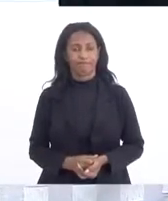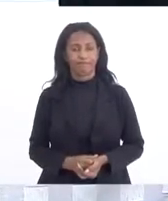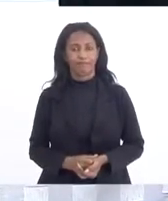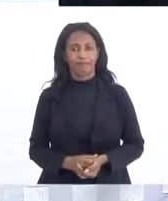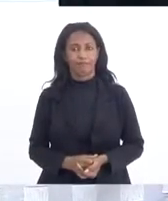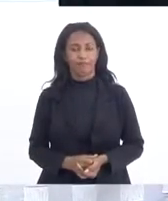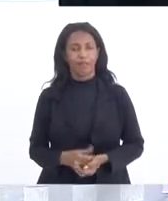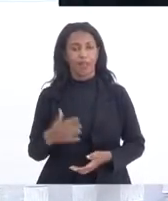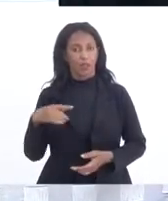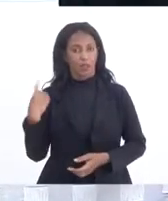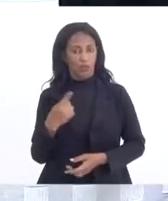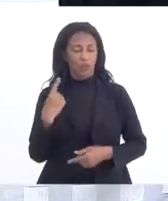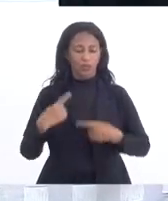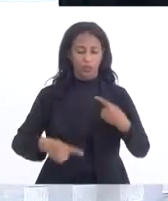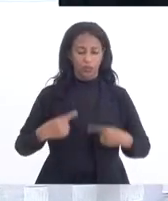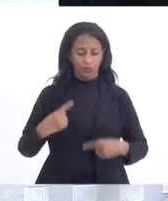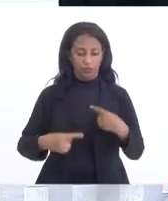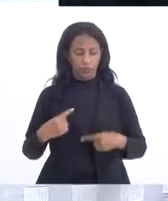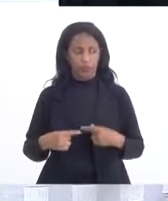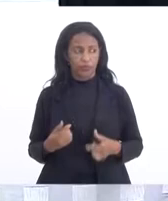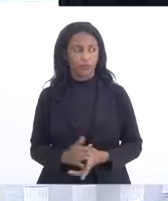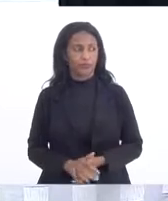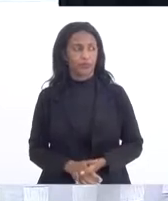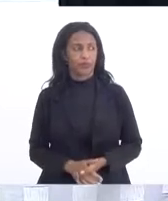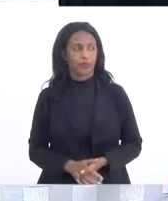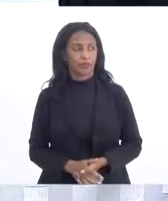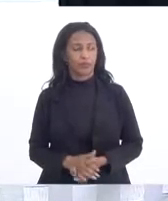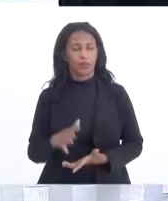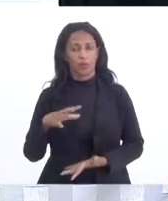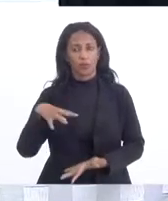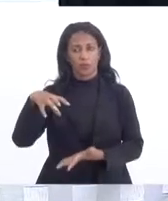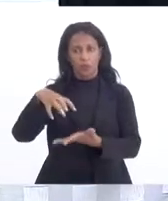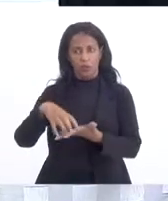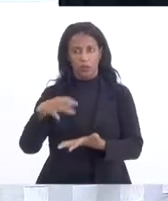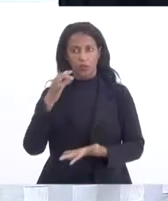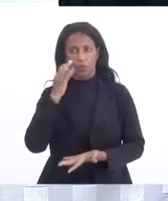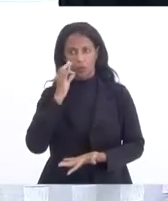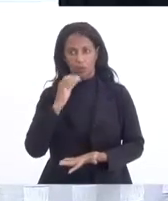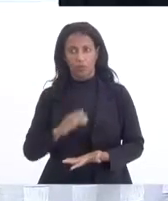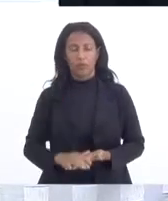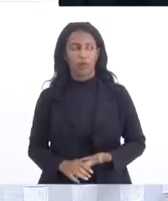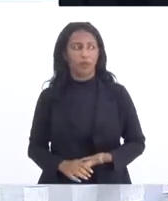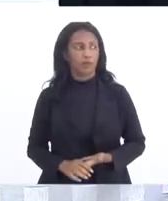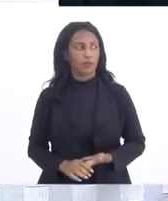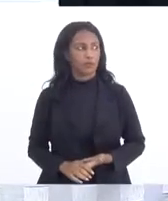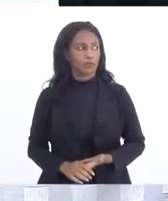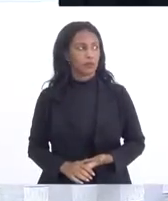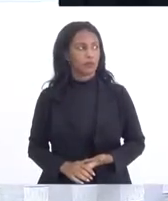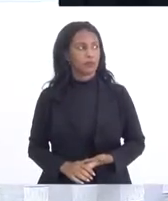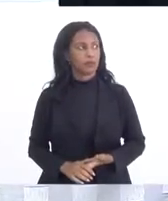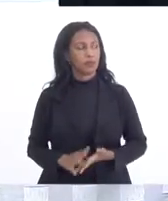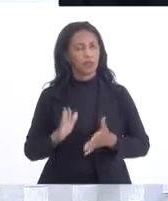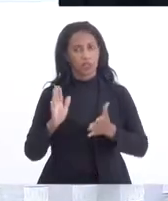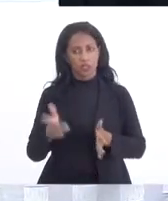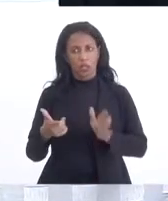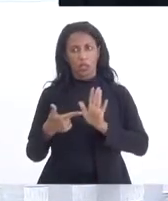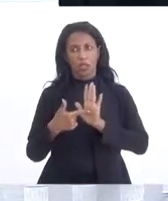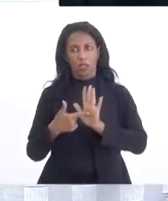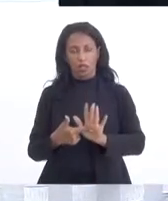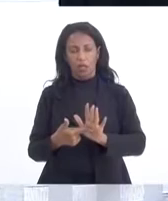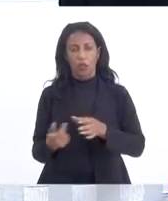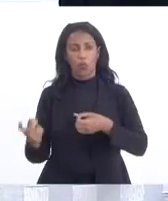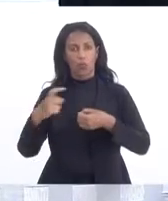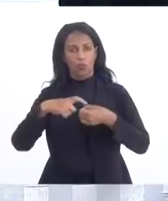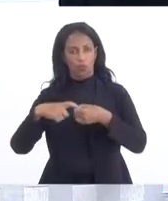A gente tem discutido o setor do café e a gente já identificou um